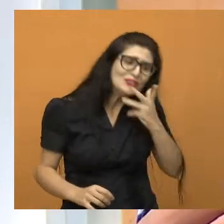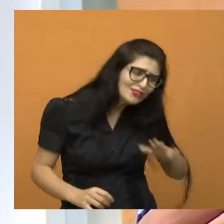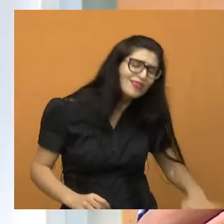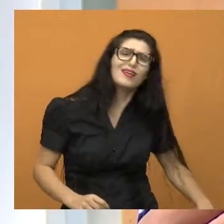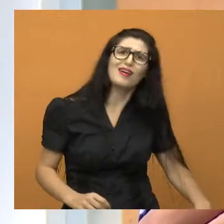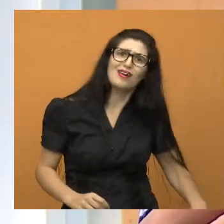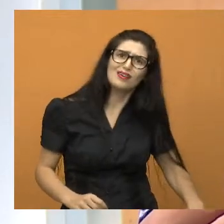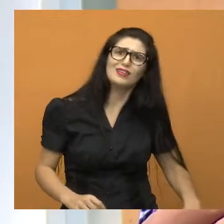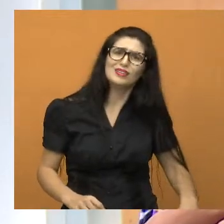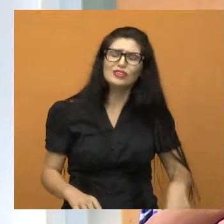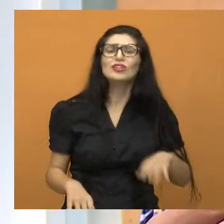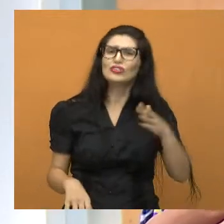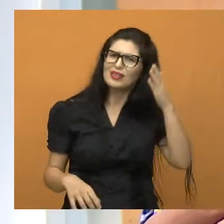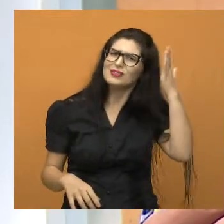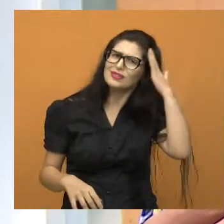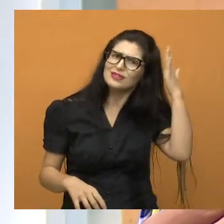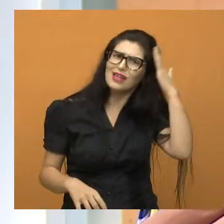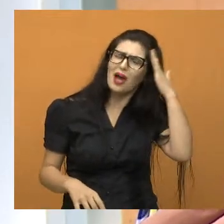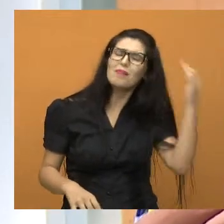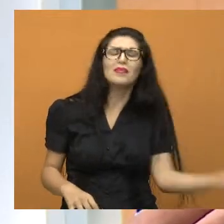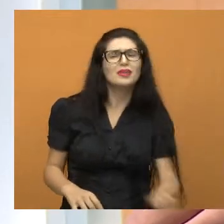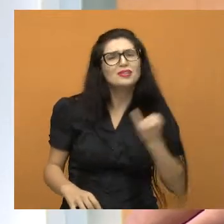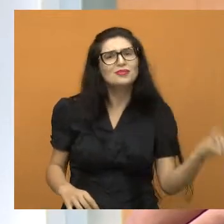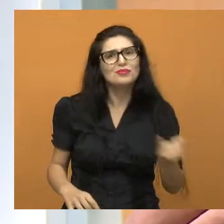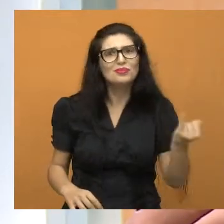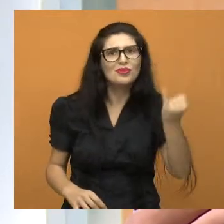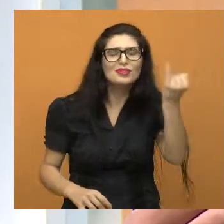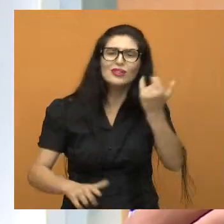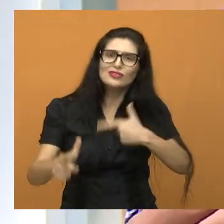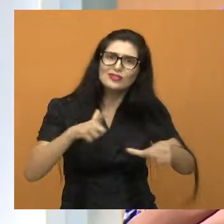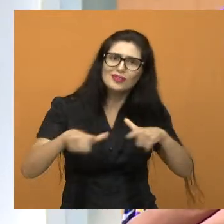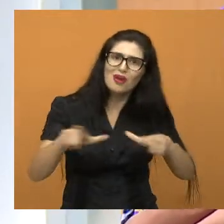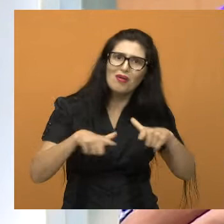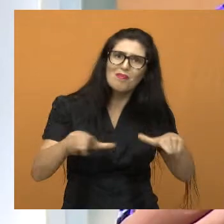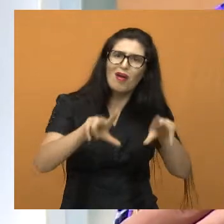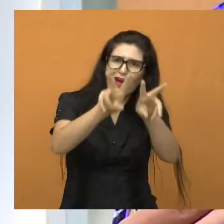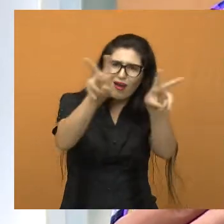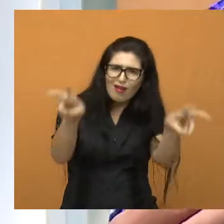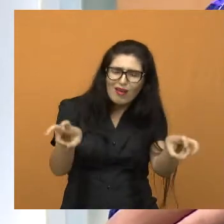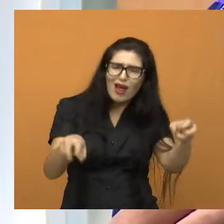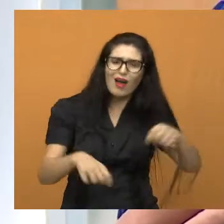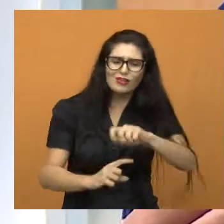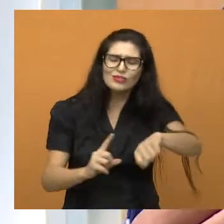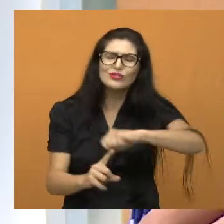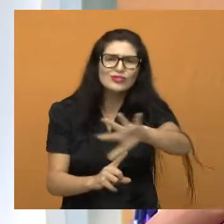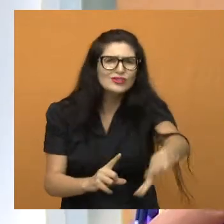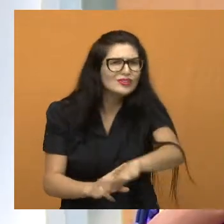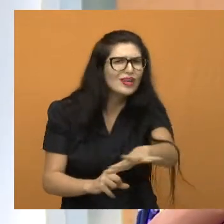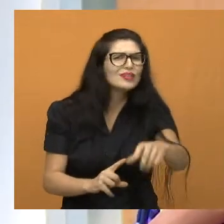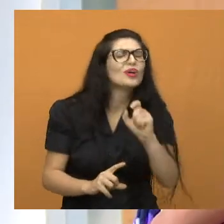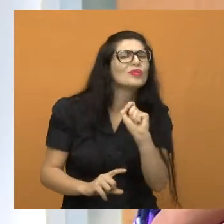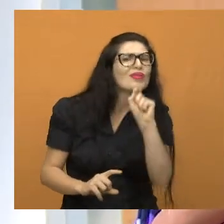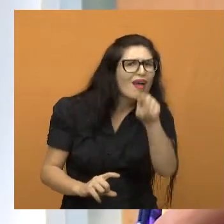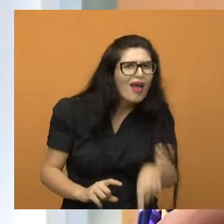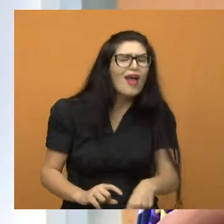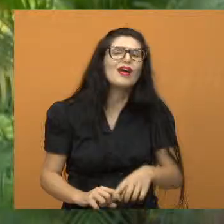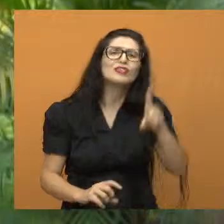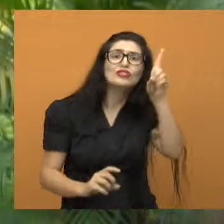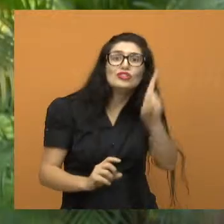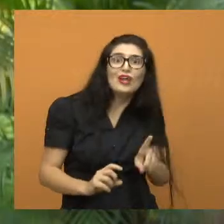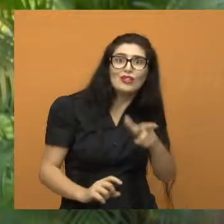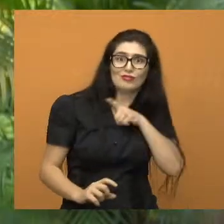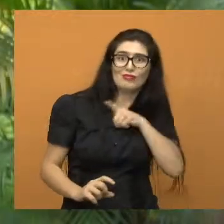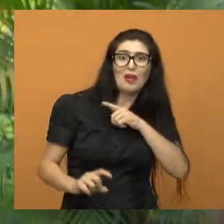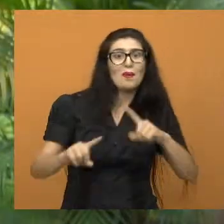e também já tenham a consciência do como é importante trabalhar os conceitos de sociedade, de exigência de direitos e deveres.